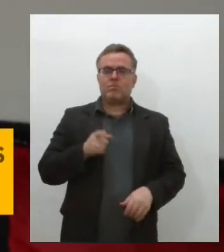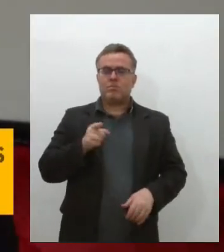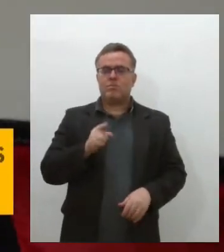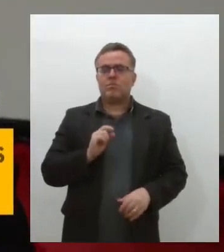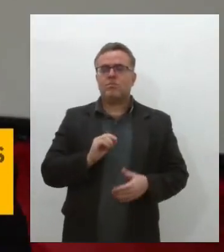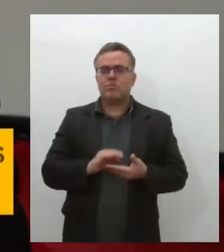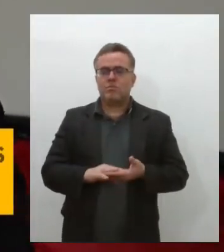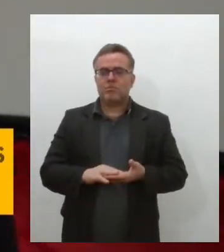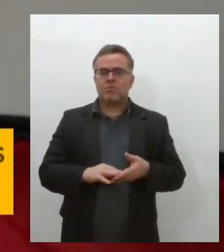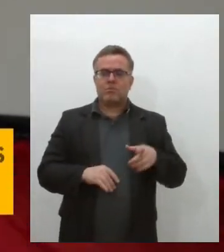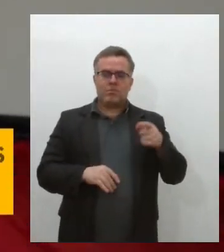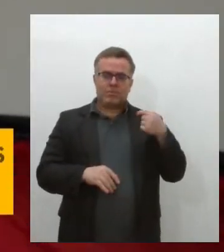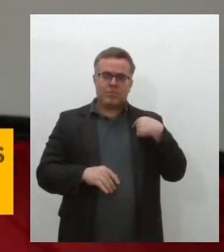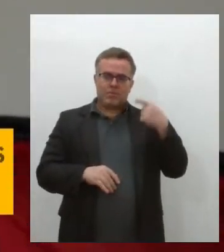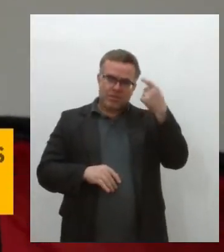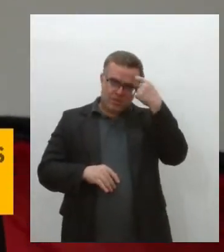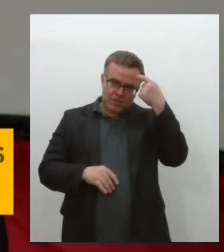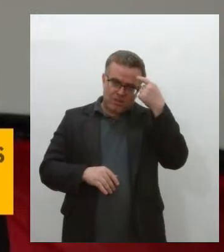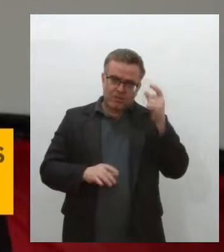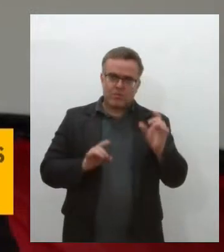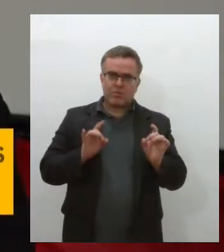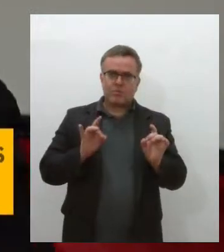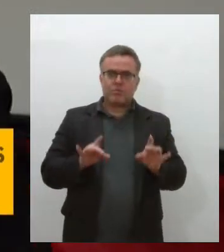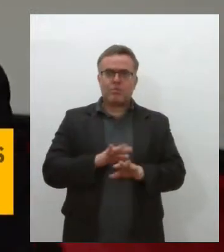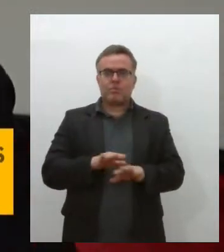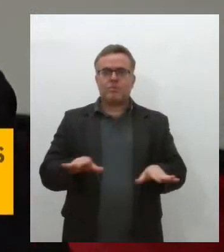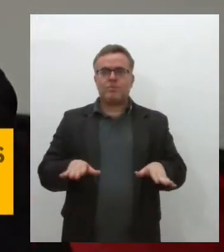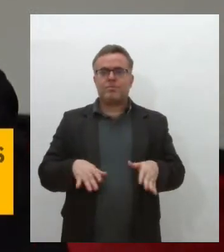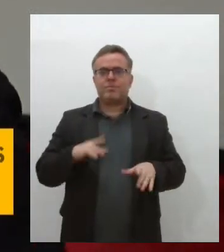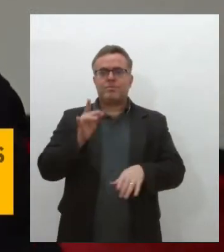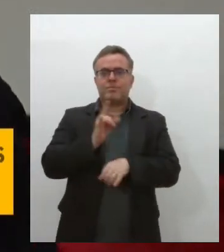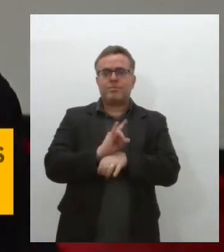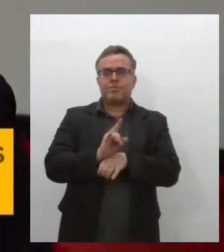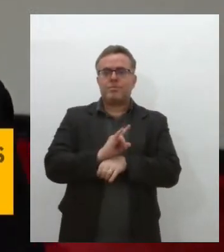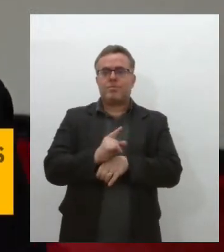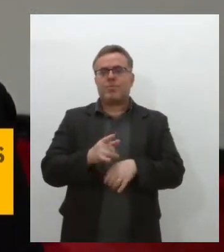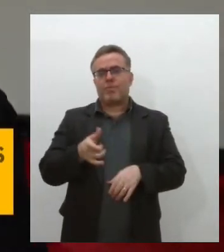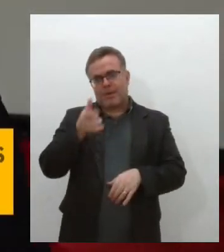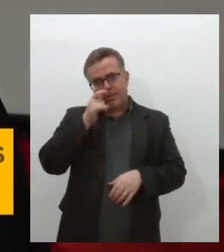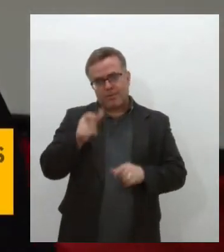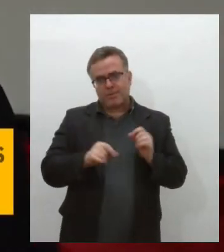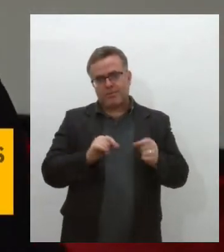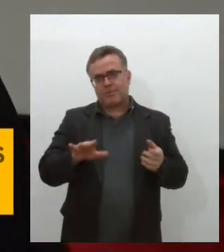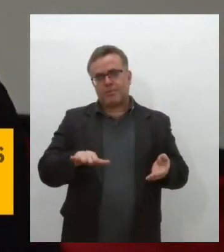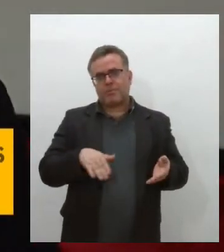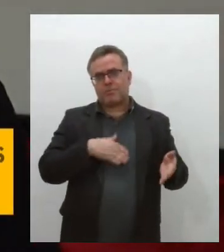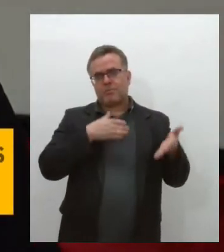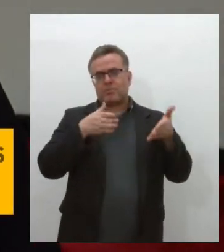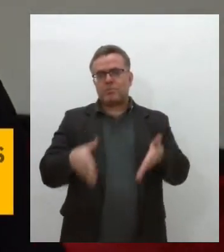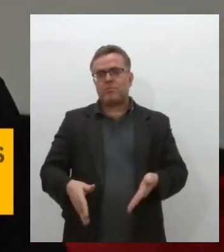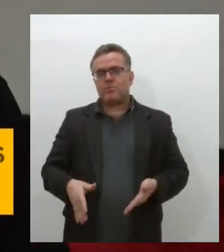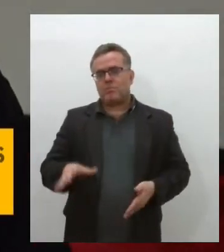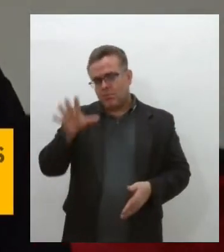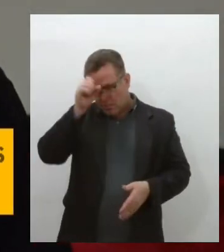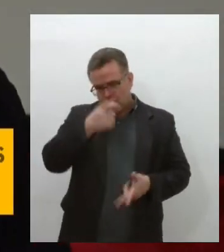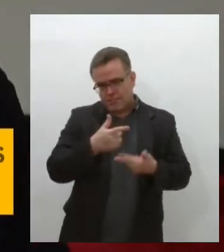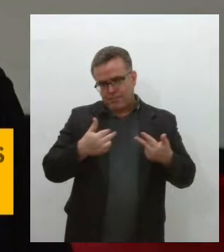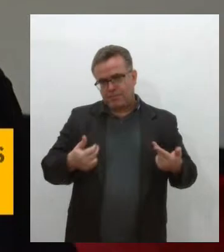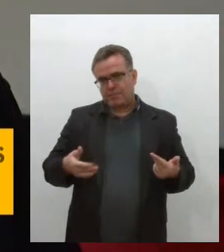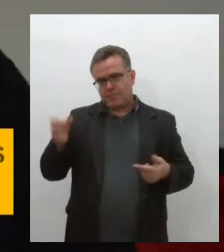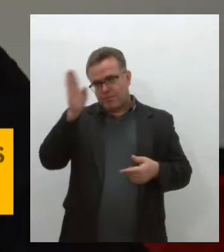mente, eu só lia no caso, né, e assistia documentários. E estando aqui, muda tudo. Eu pude aprender mais sobre o